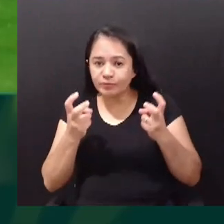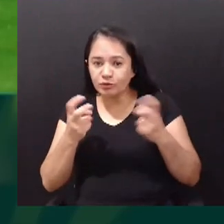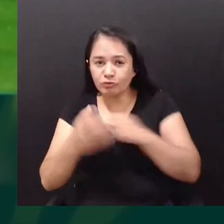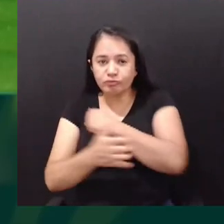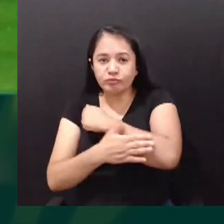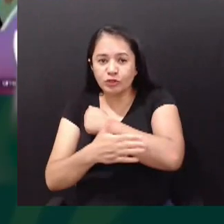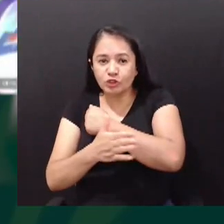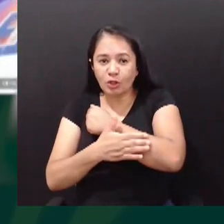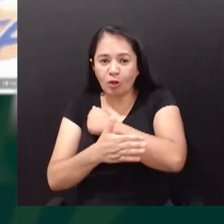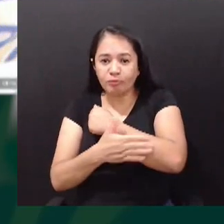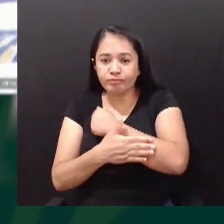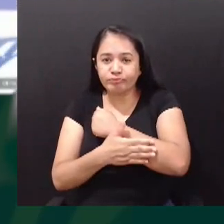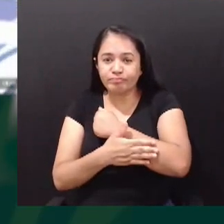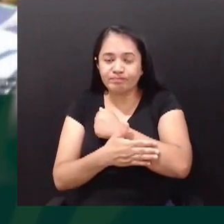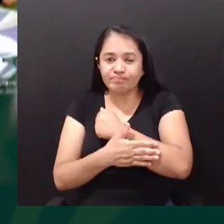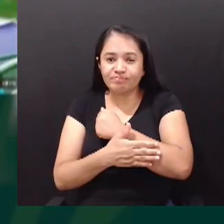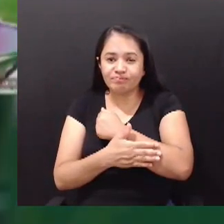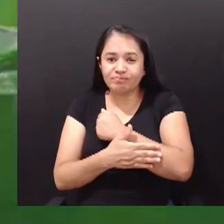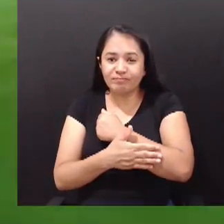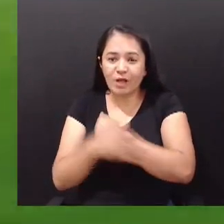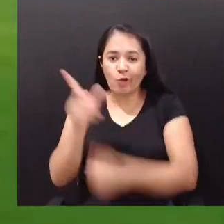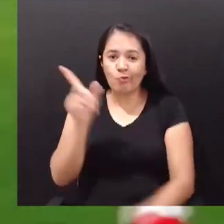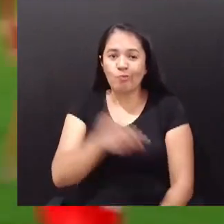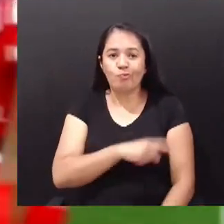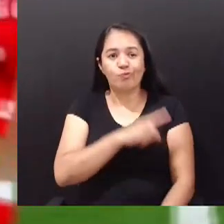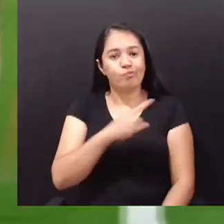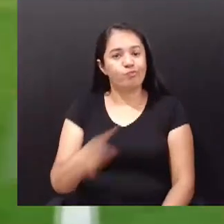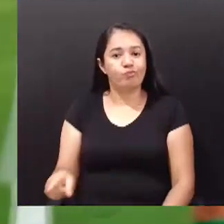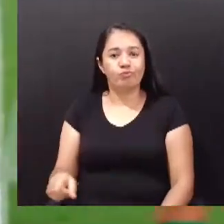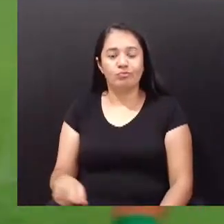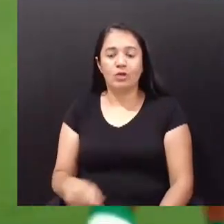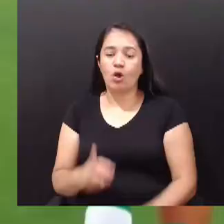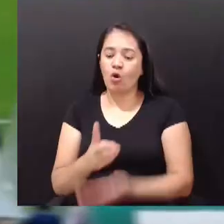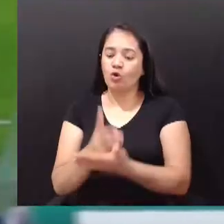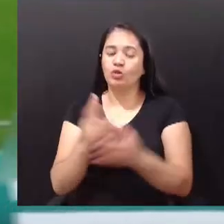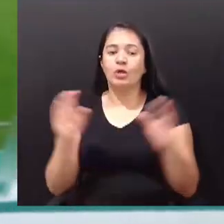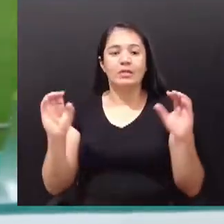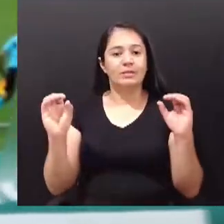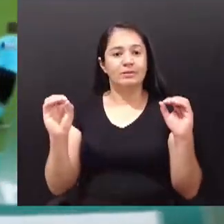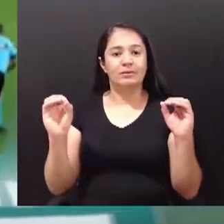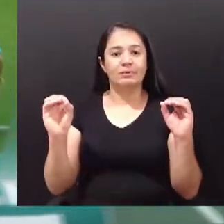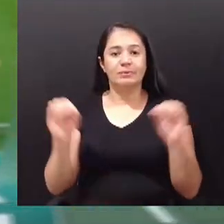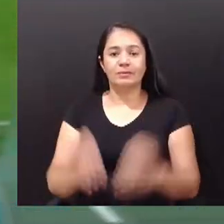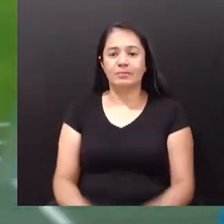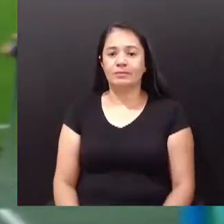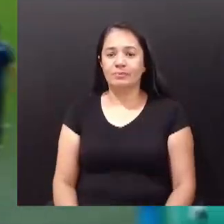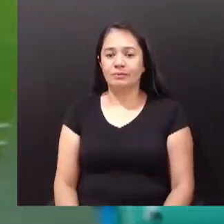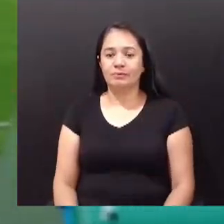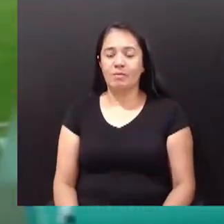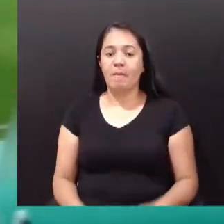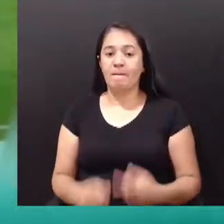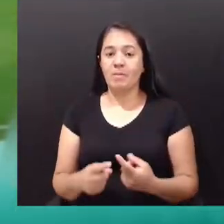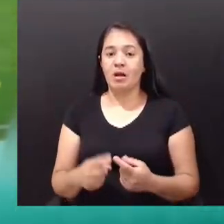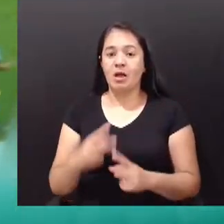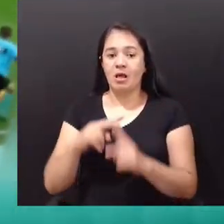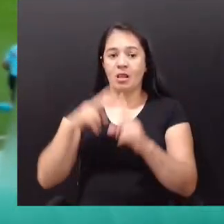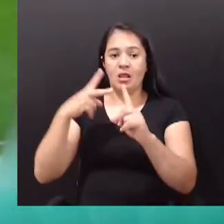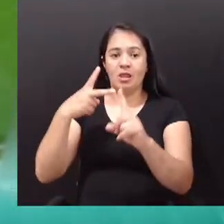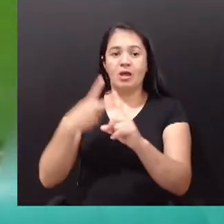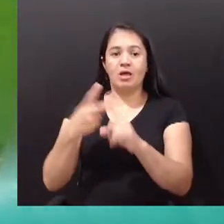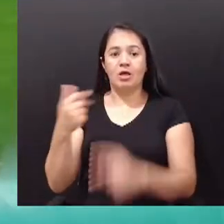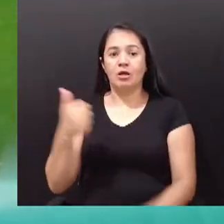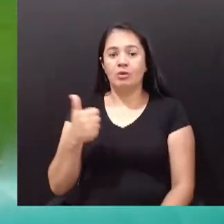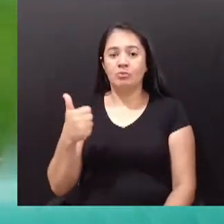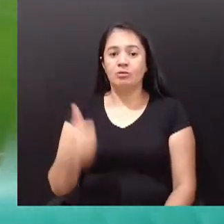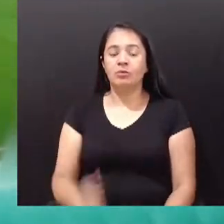atacante bugrino e anulou, então segue 0-0. Só que nos acréscimos da primeira etapa, Kelvin